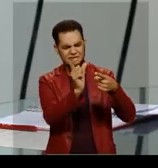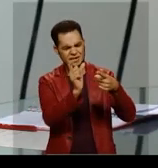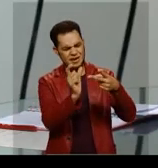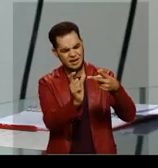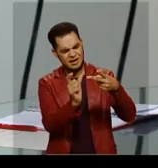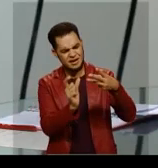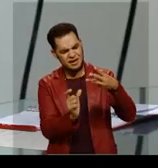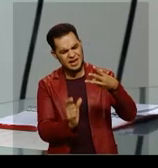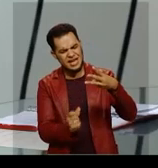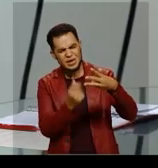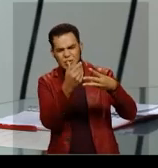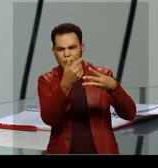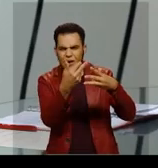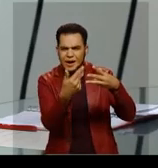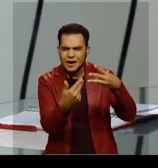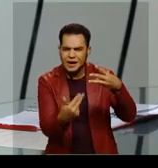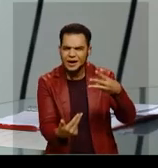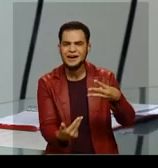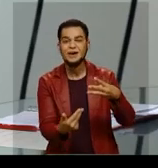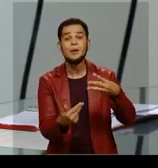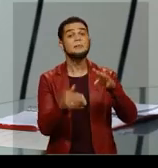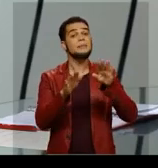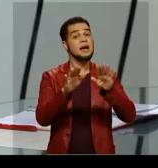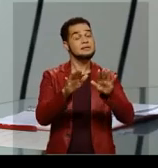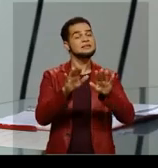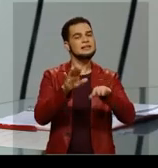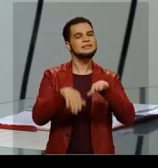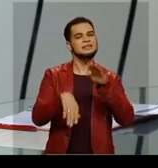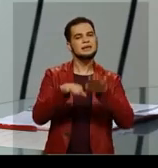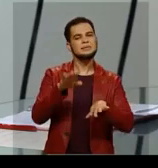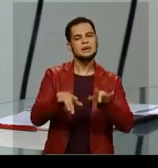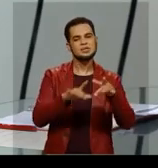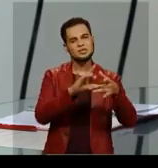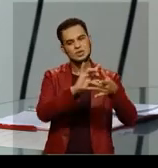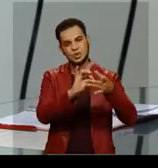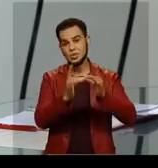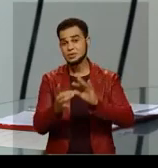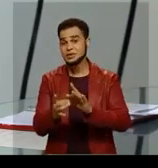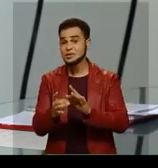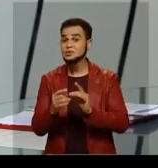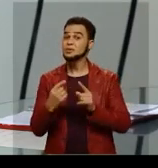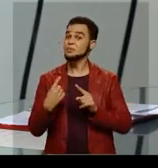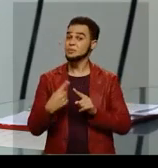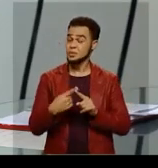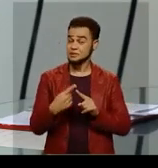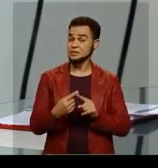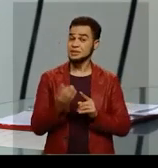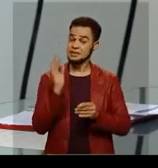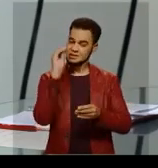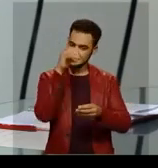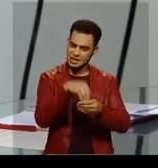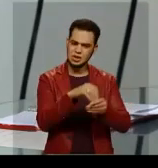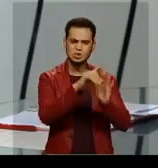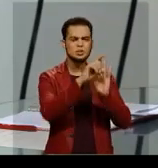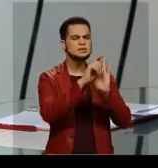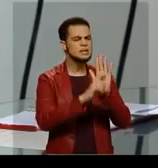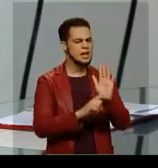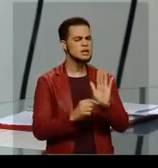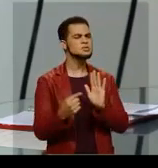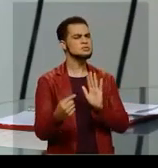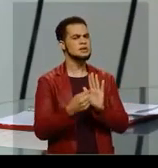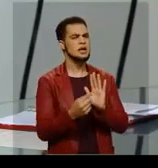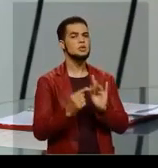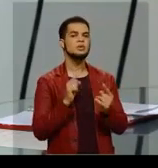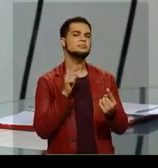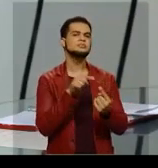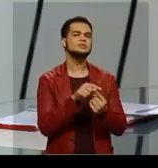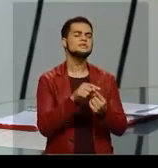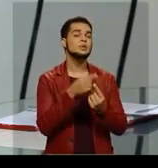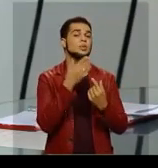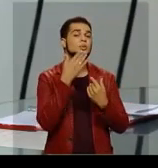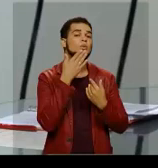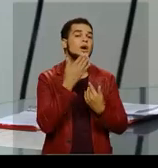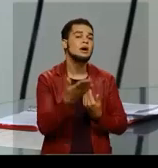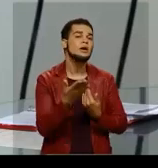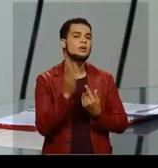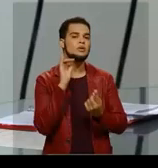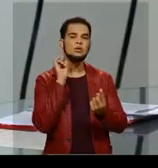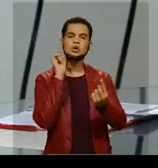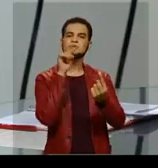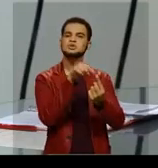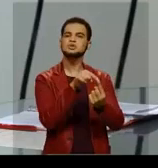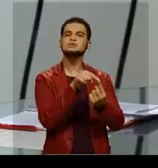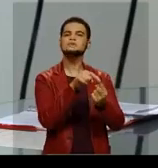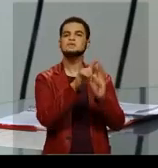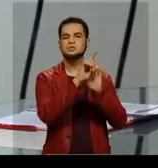no objetivo daquele texto. Todo texto tem uma intenção. Então, se ele tem uma intenção, qual a intenção dele? Então,